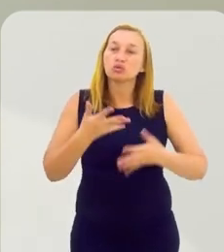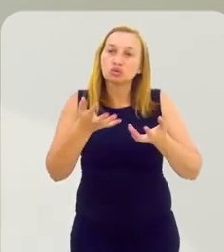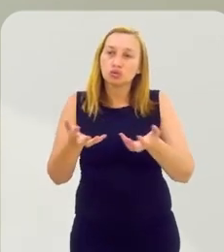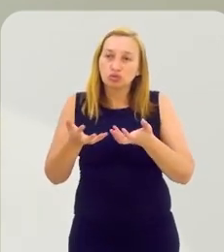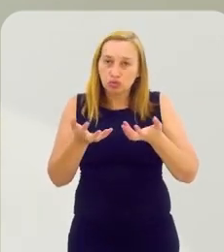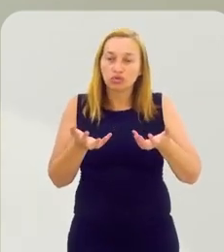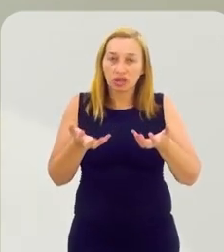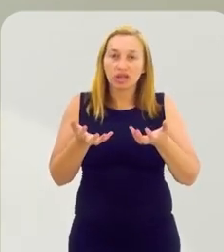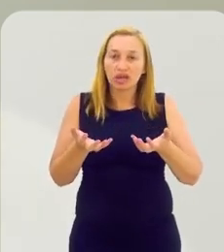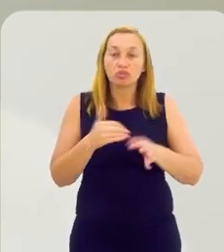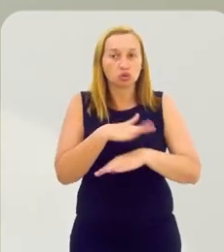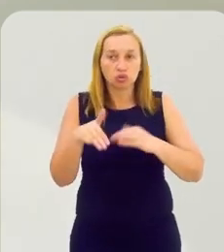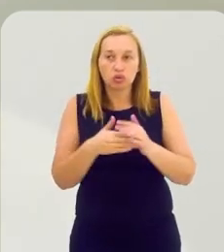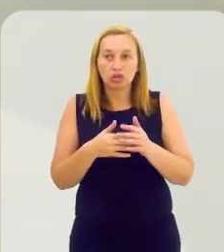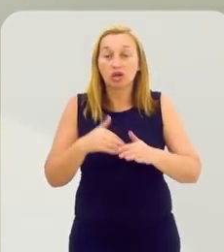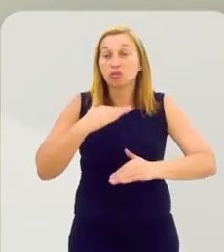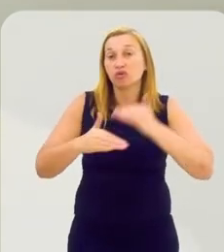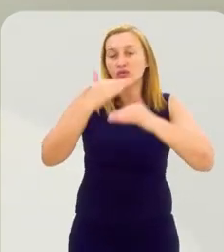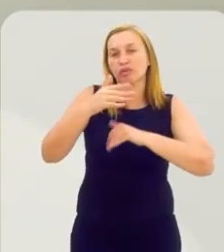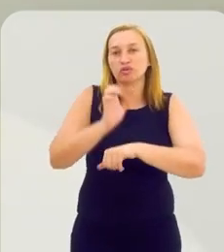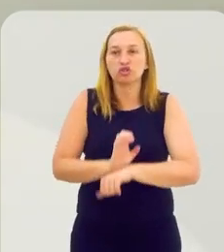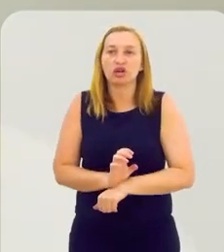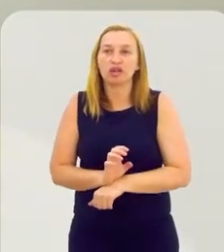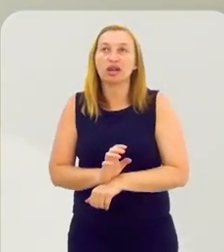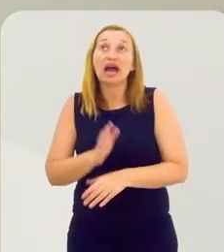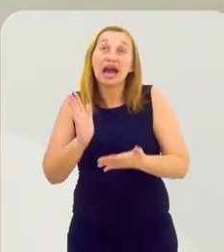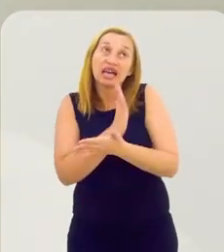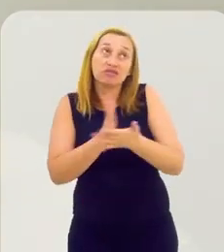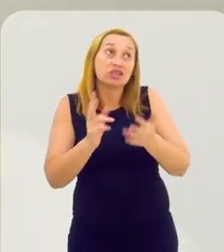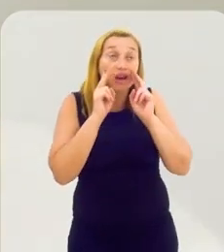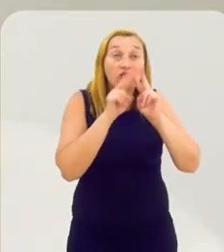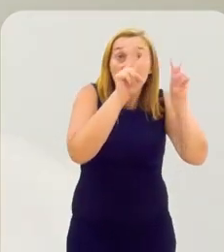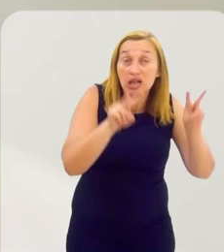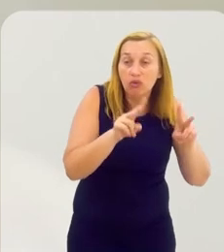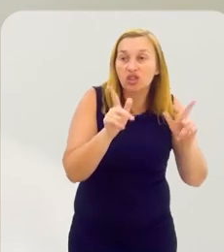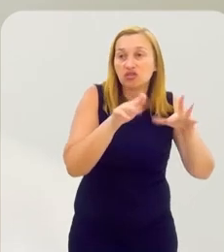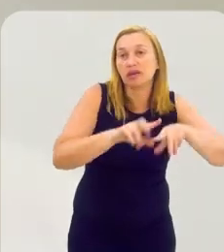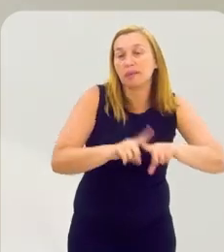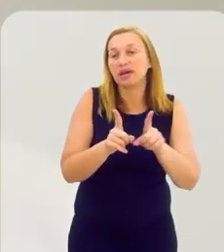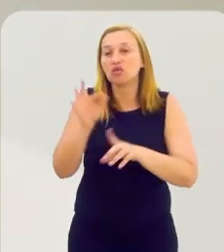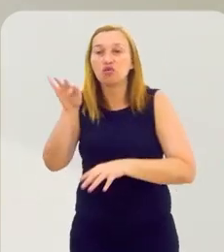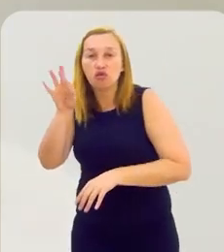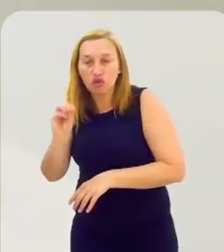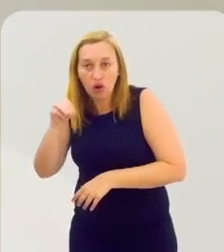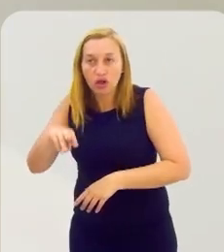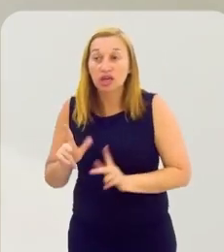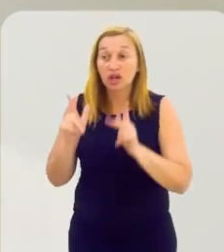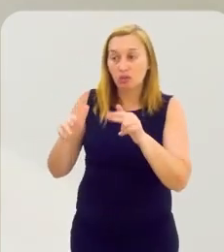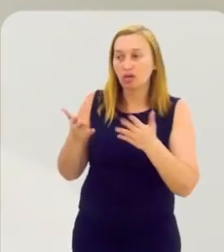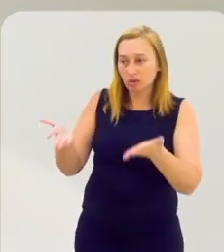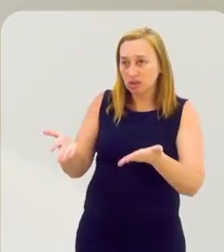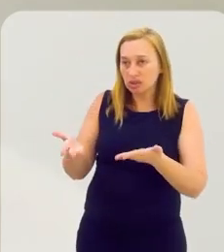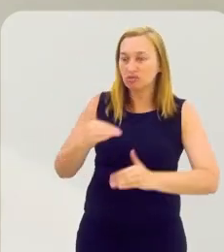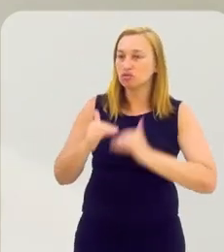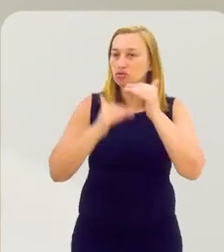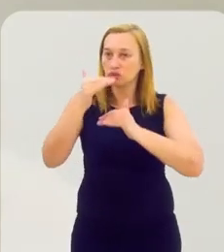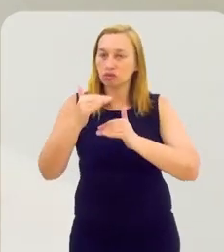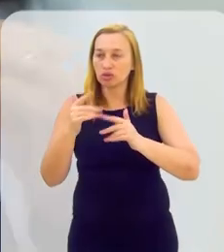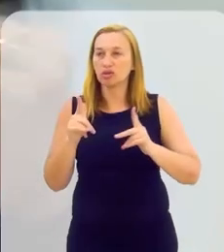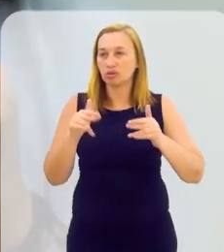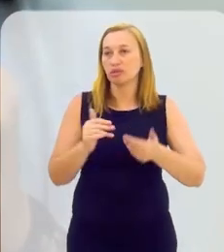quer é o desenvolvimento econômico do Estado. É que, às vezes, as visões são diferentes. Então, com um fórum como esse, a gente consegue conciliar melhor essas